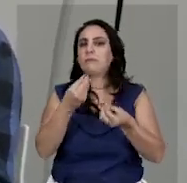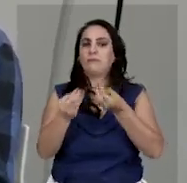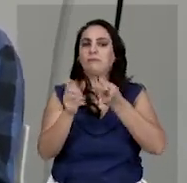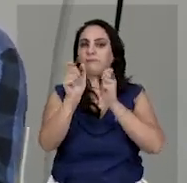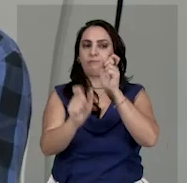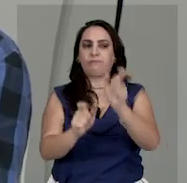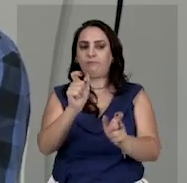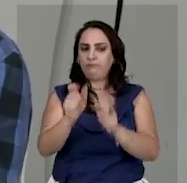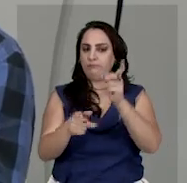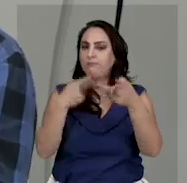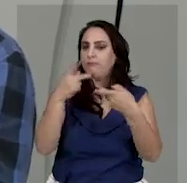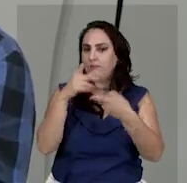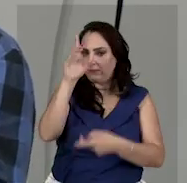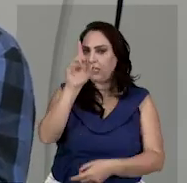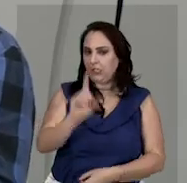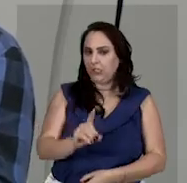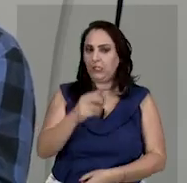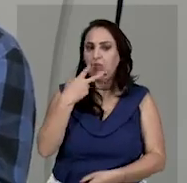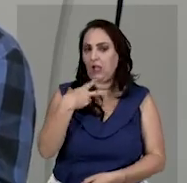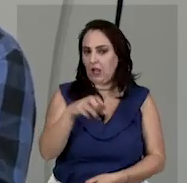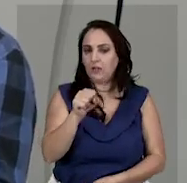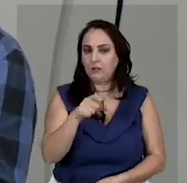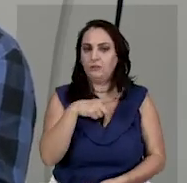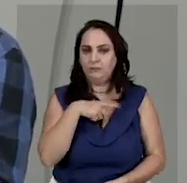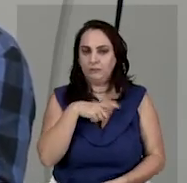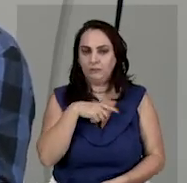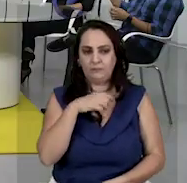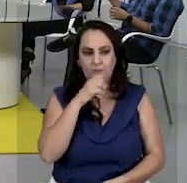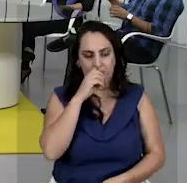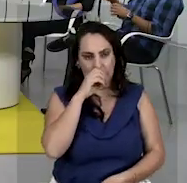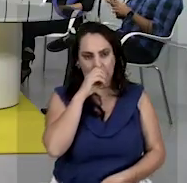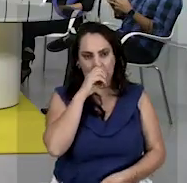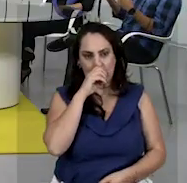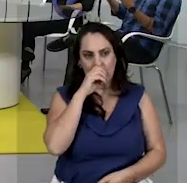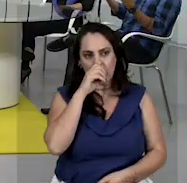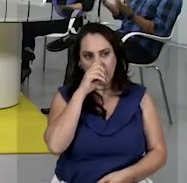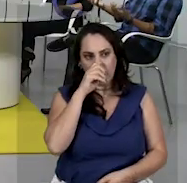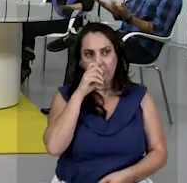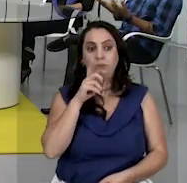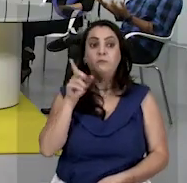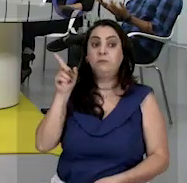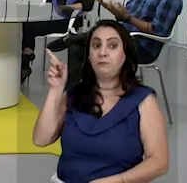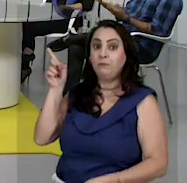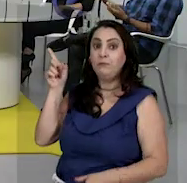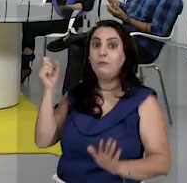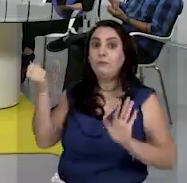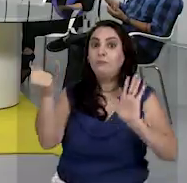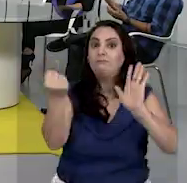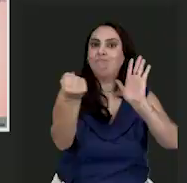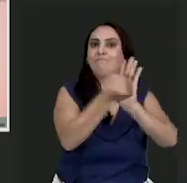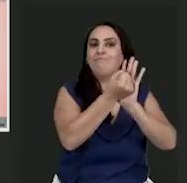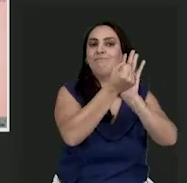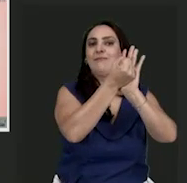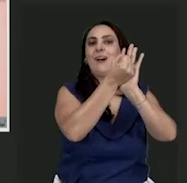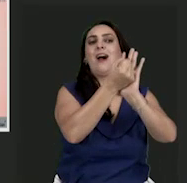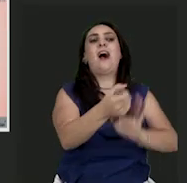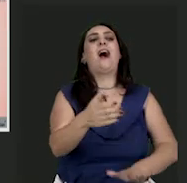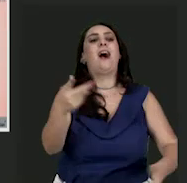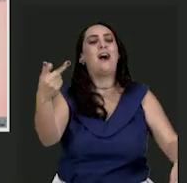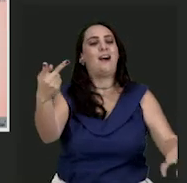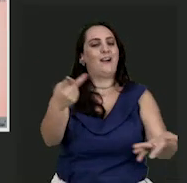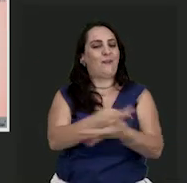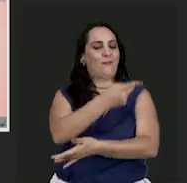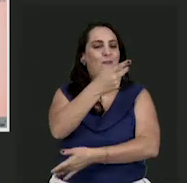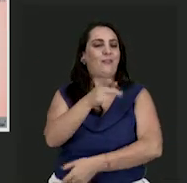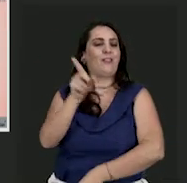direito a uma língua. Pode passar, por favor. E aí a gente vem, o marco na história da pessoa surda é o Congresso de Milão, que